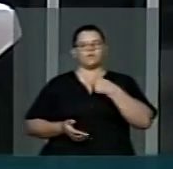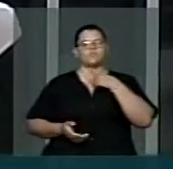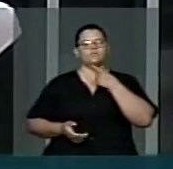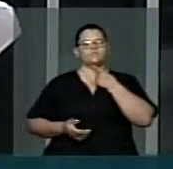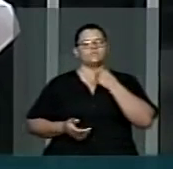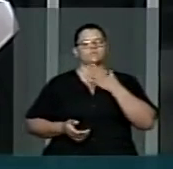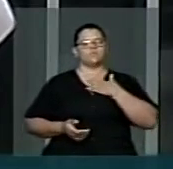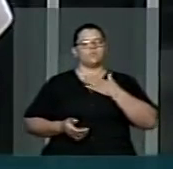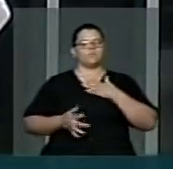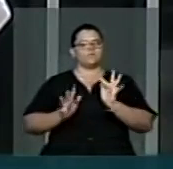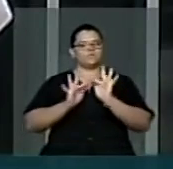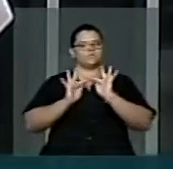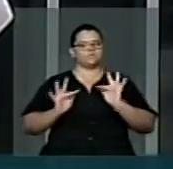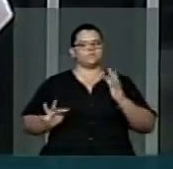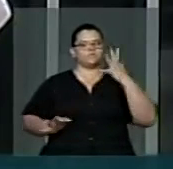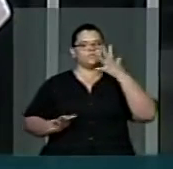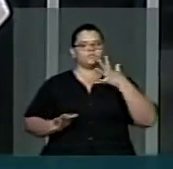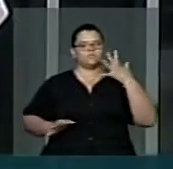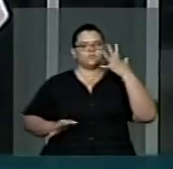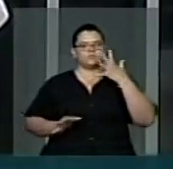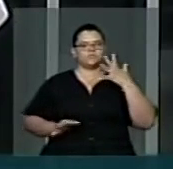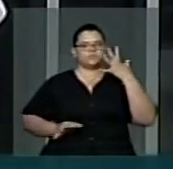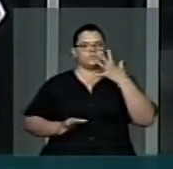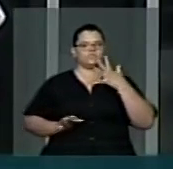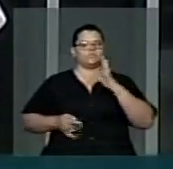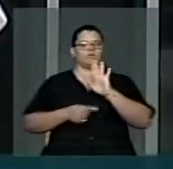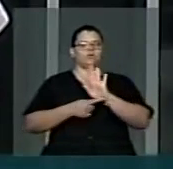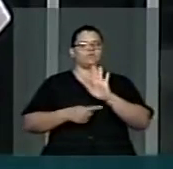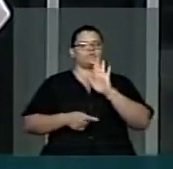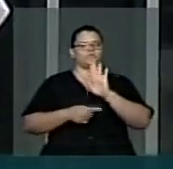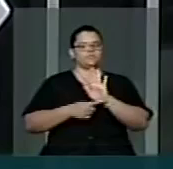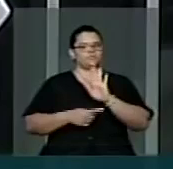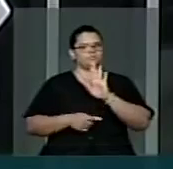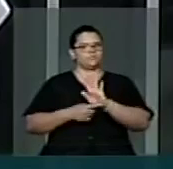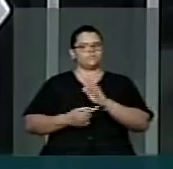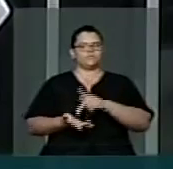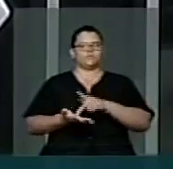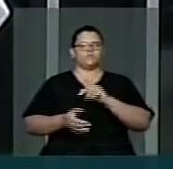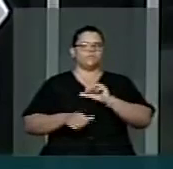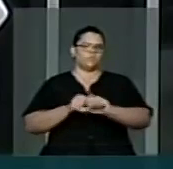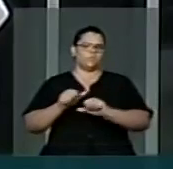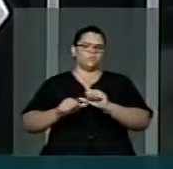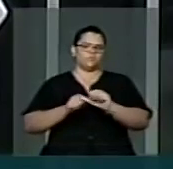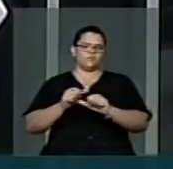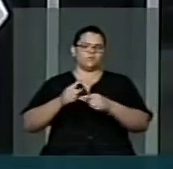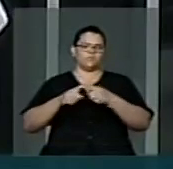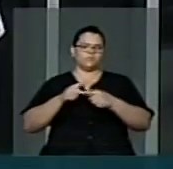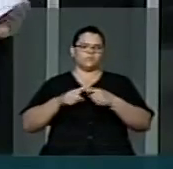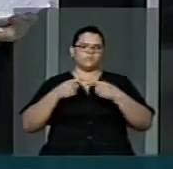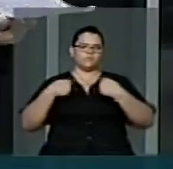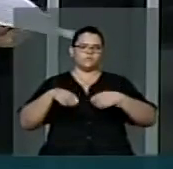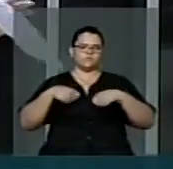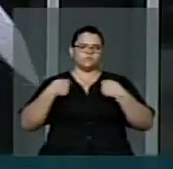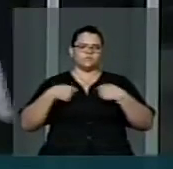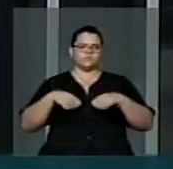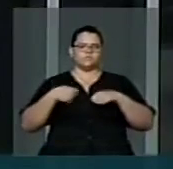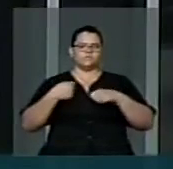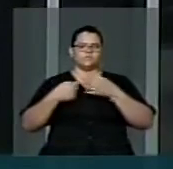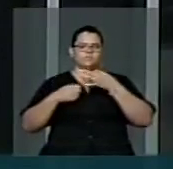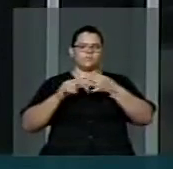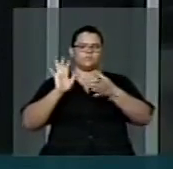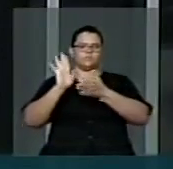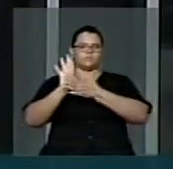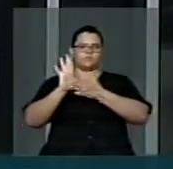singelo discurso tenha pelo menos uma única virtude, que esta seja de instalar o debate em torno da proposta de criação de uma